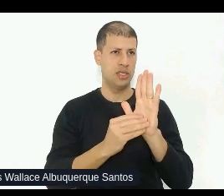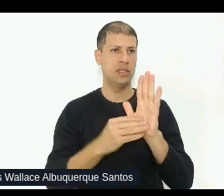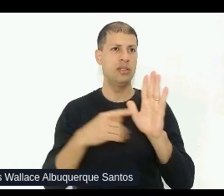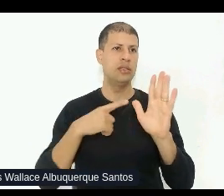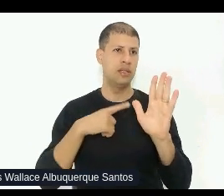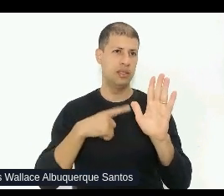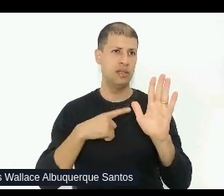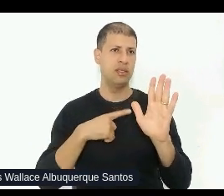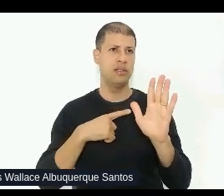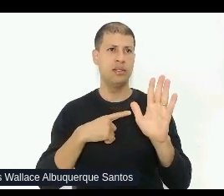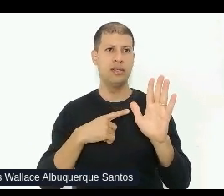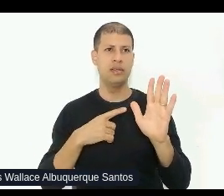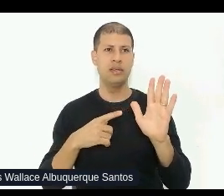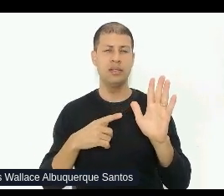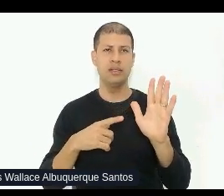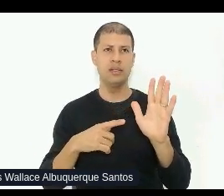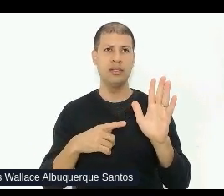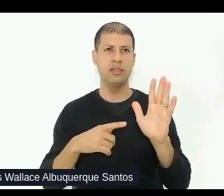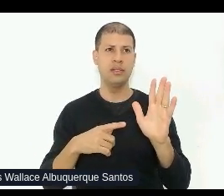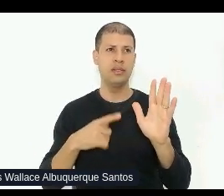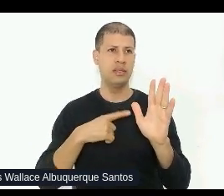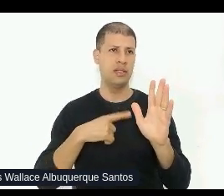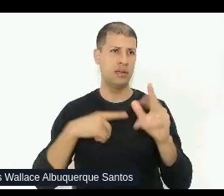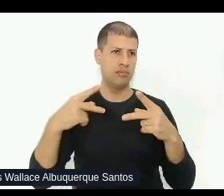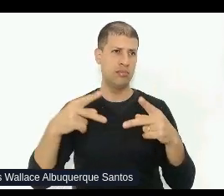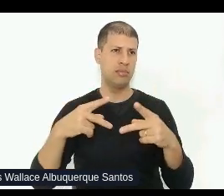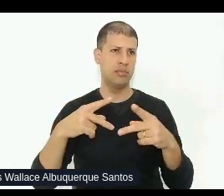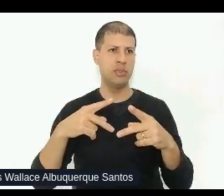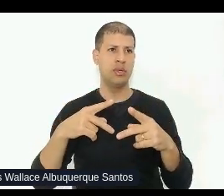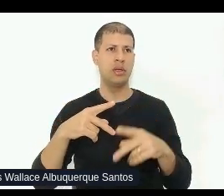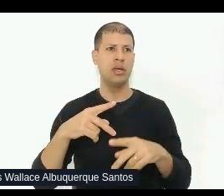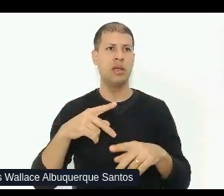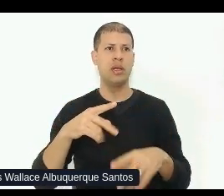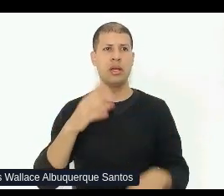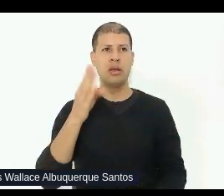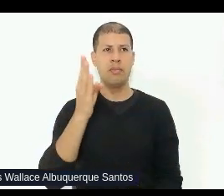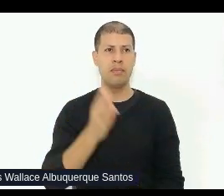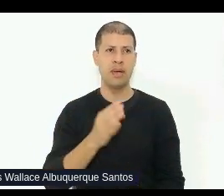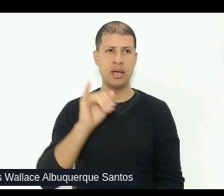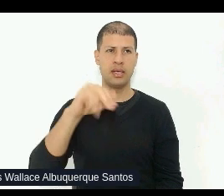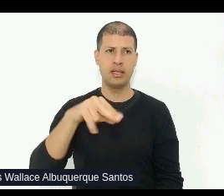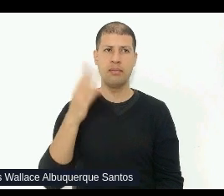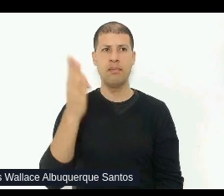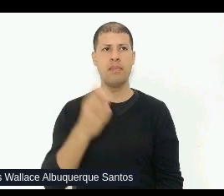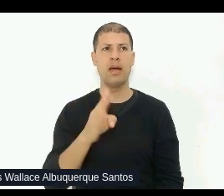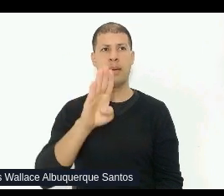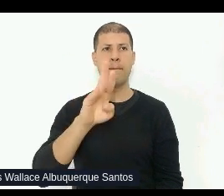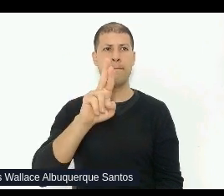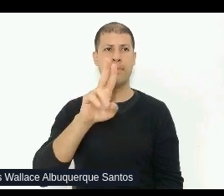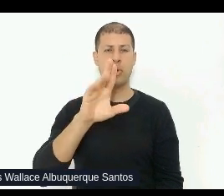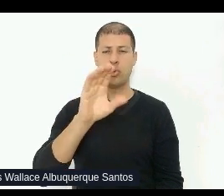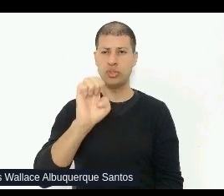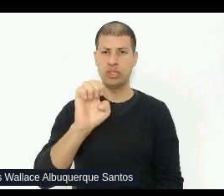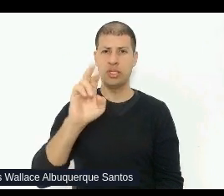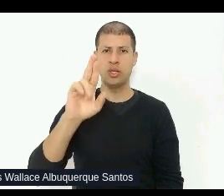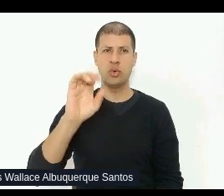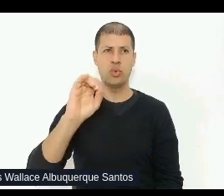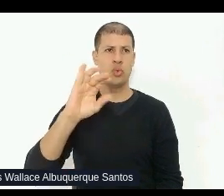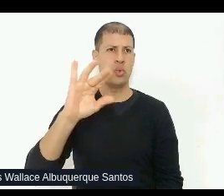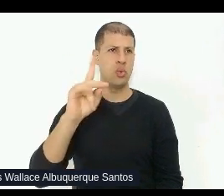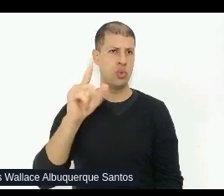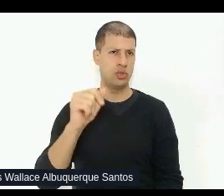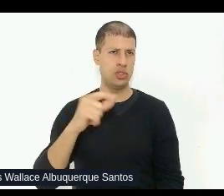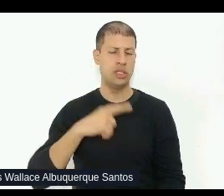tem o endereço, na LinkedIn, /in/, Bruce Rocha, né, botei também um QR Code ali para quem quiser